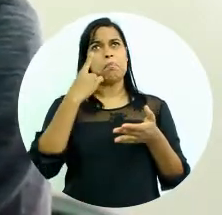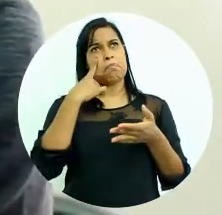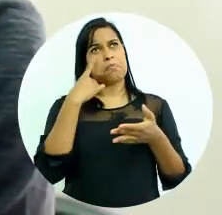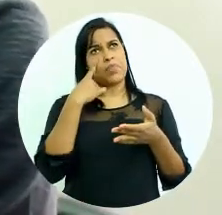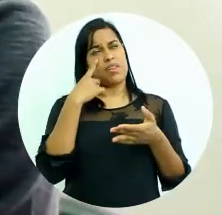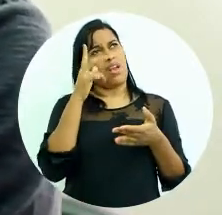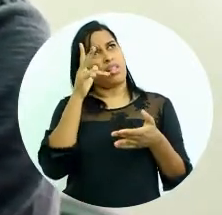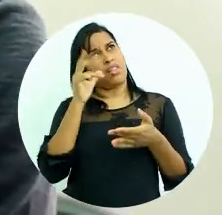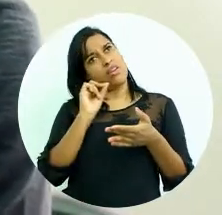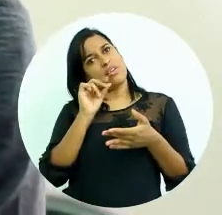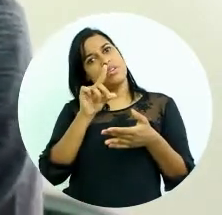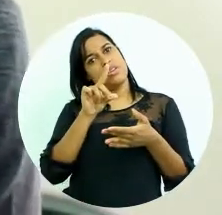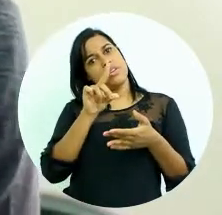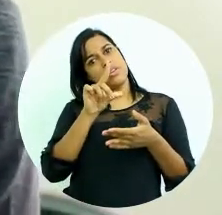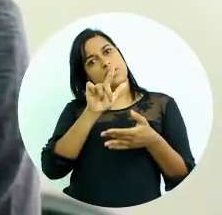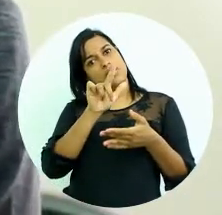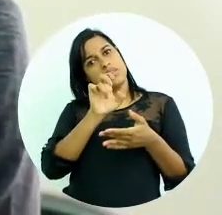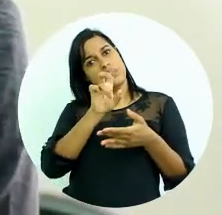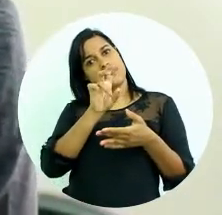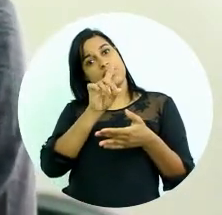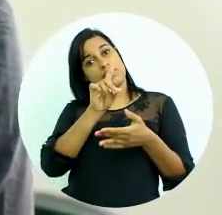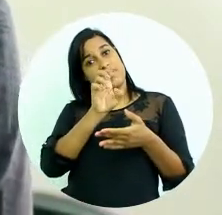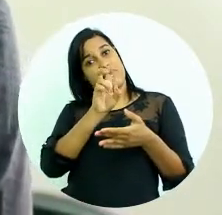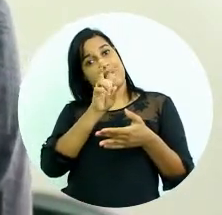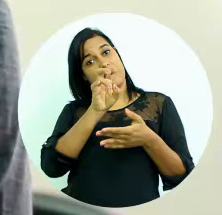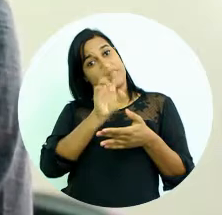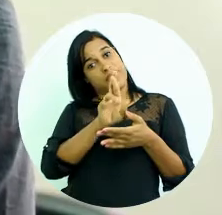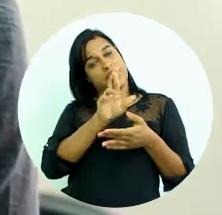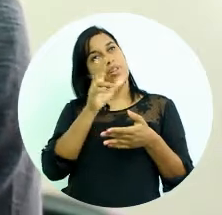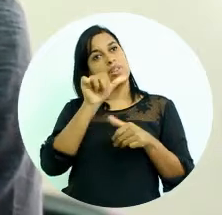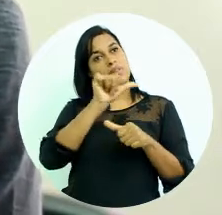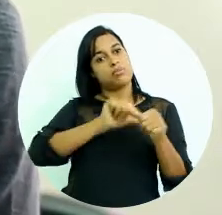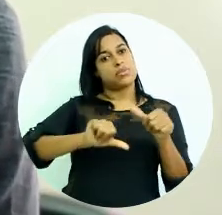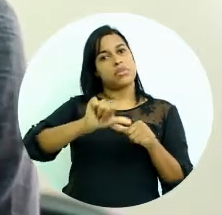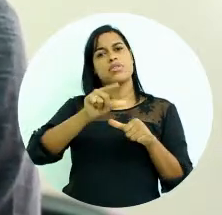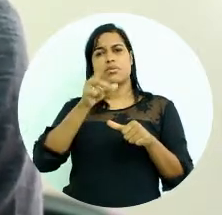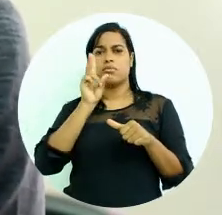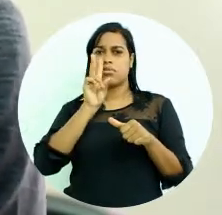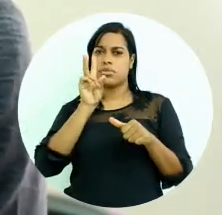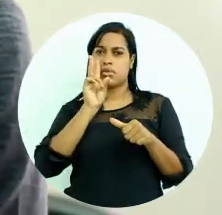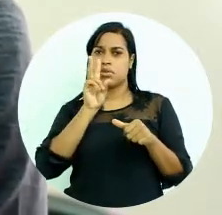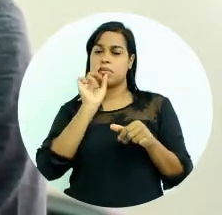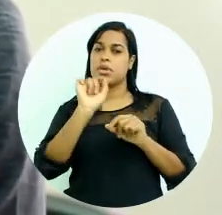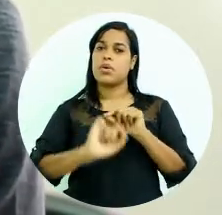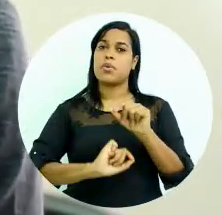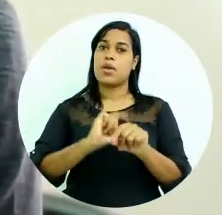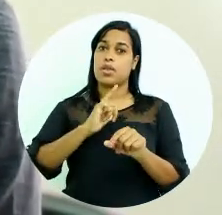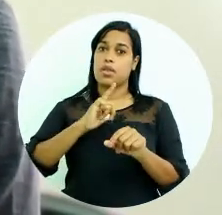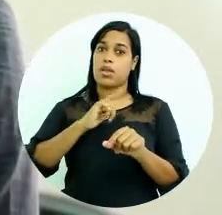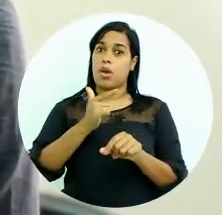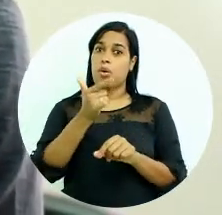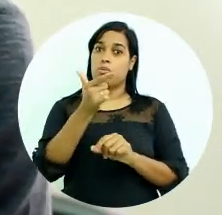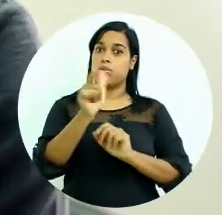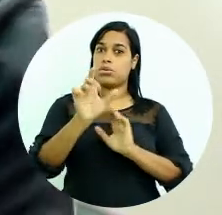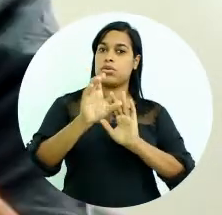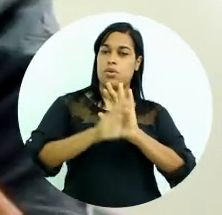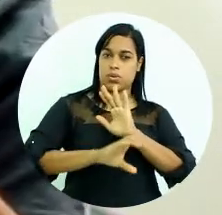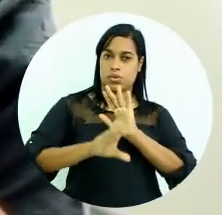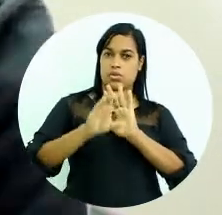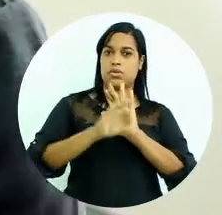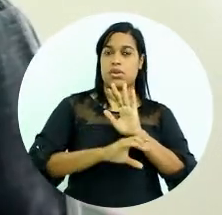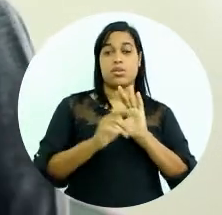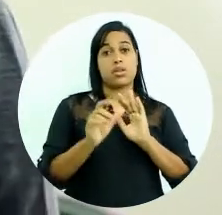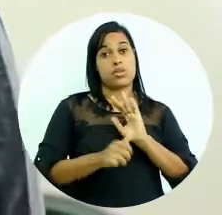E pensando a ideia do devir e da mudança, é interessante a gente lembrar que havia um outro